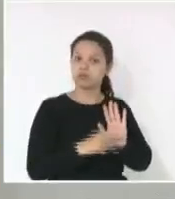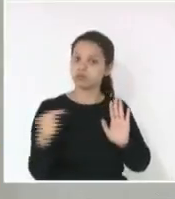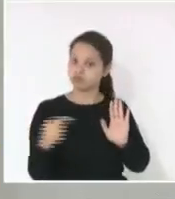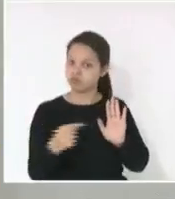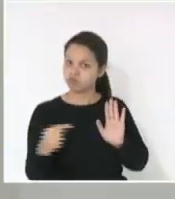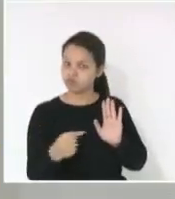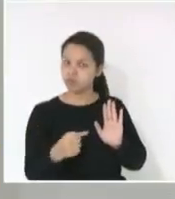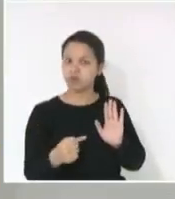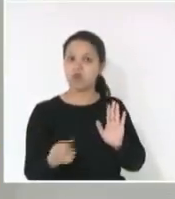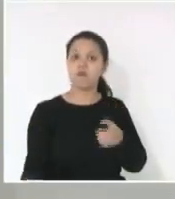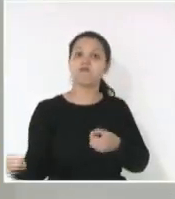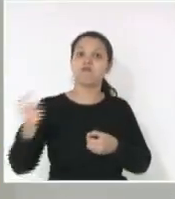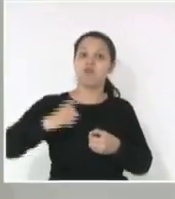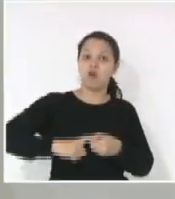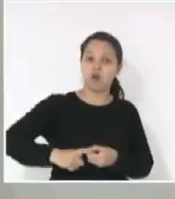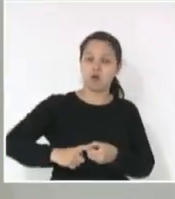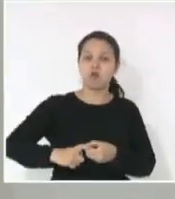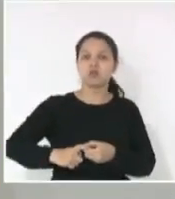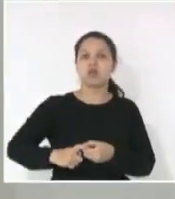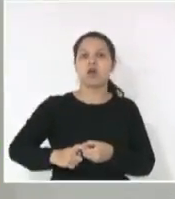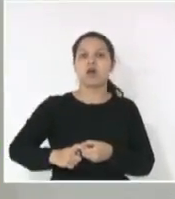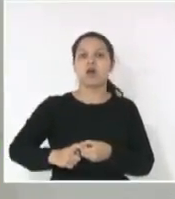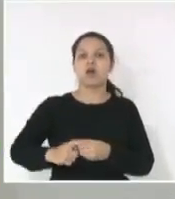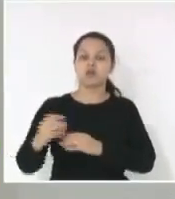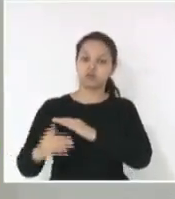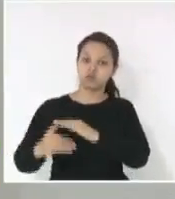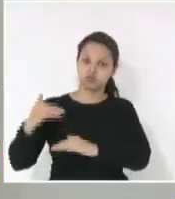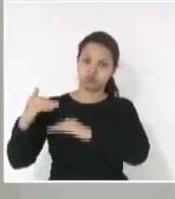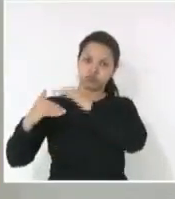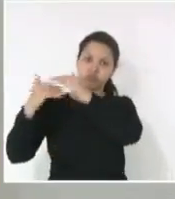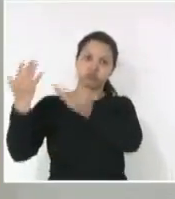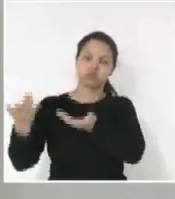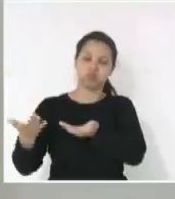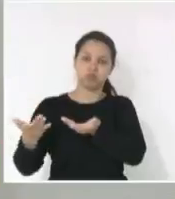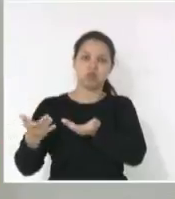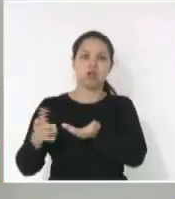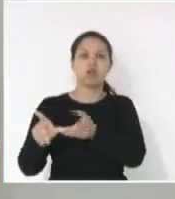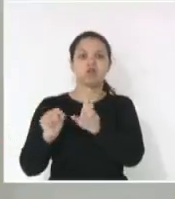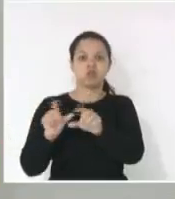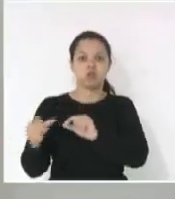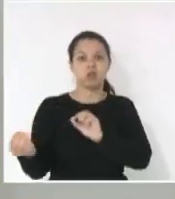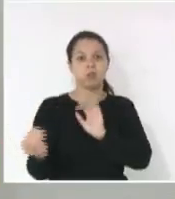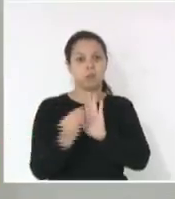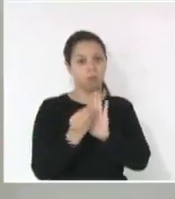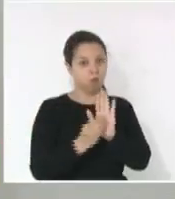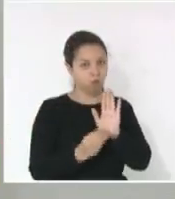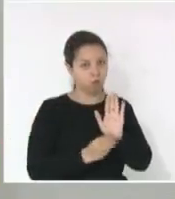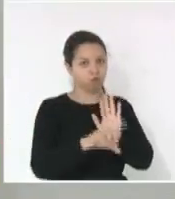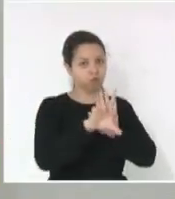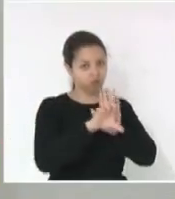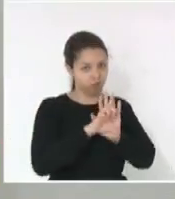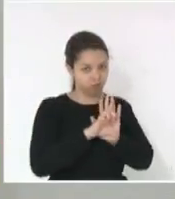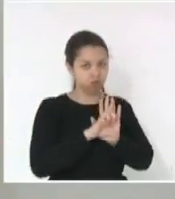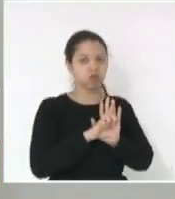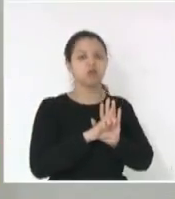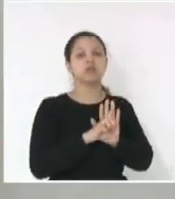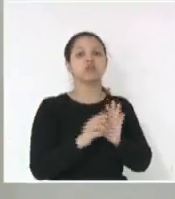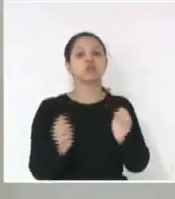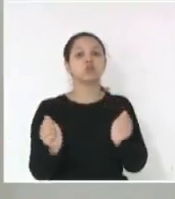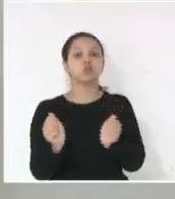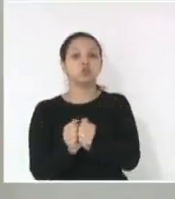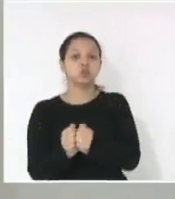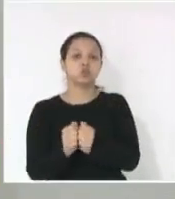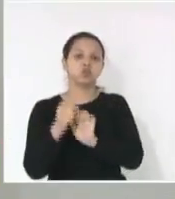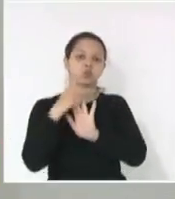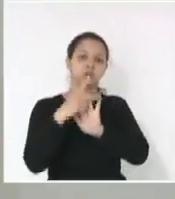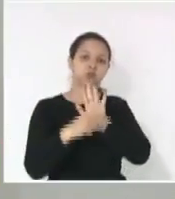as promoções que devem acontecer, que estão previstas na lei, e junto com o projeto